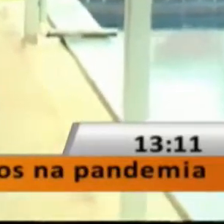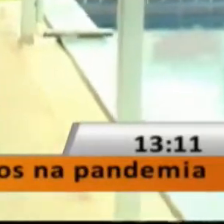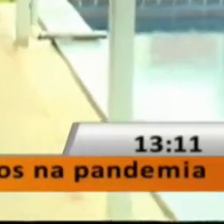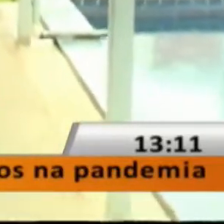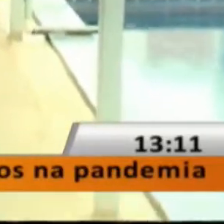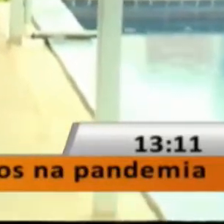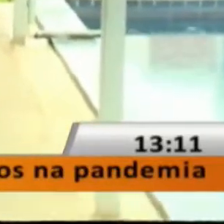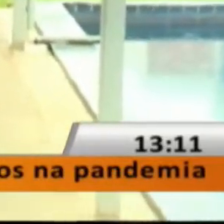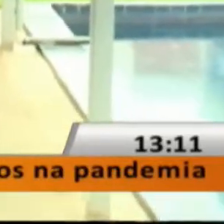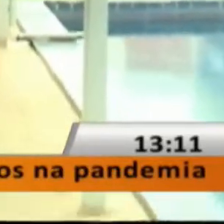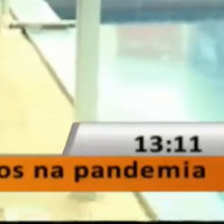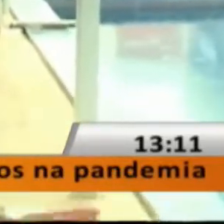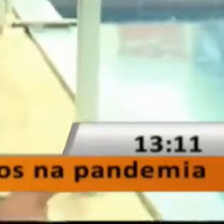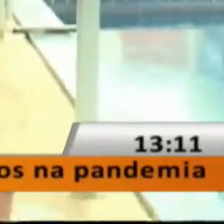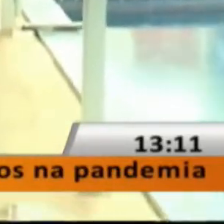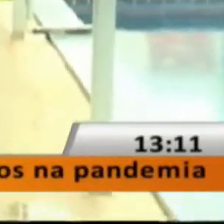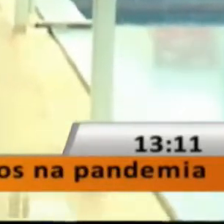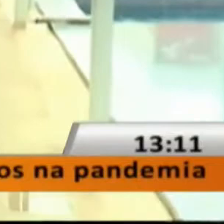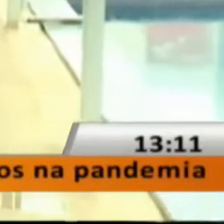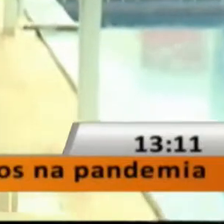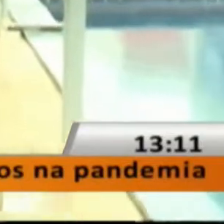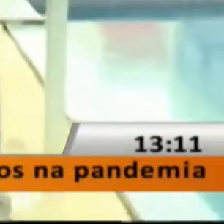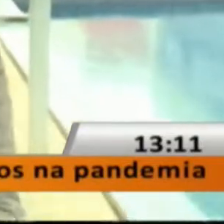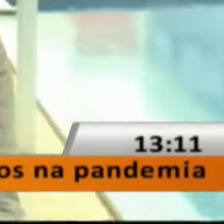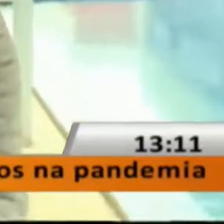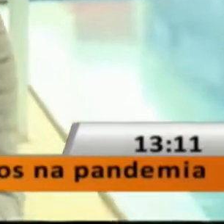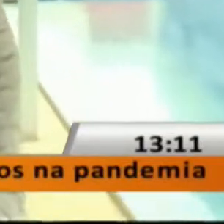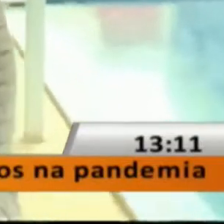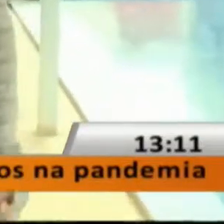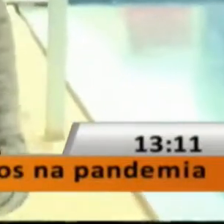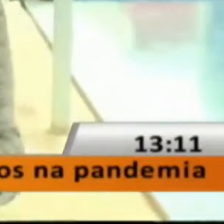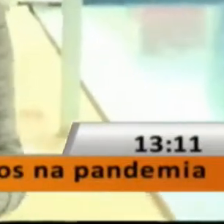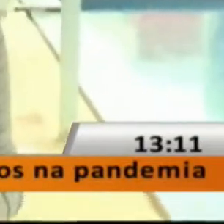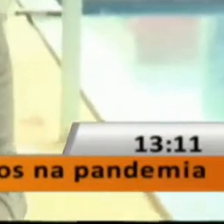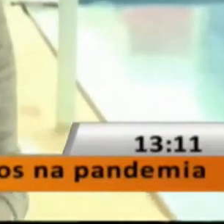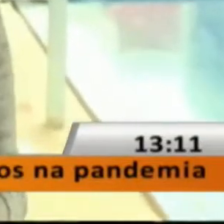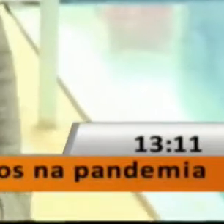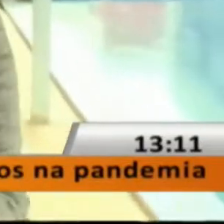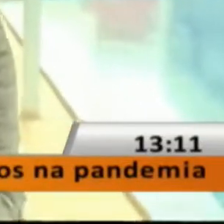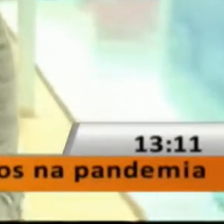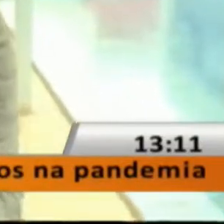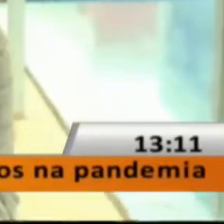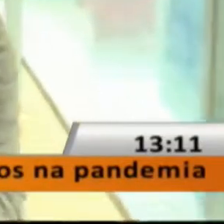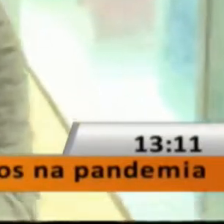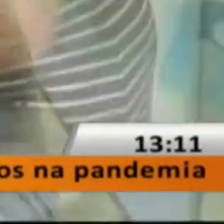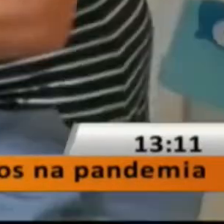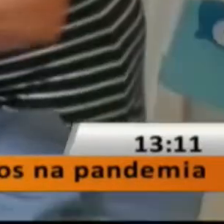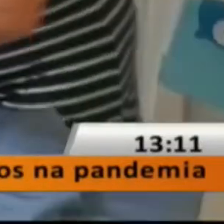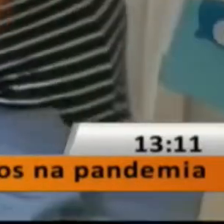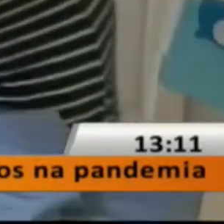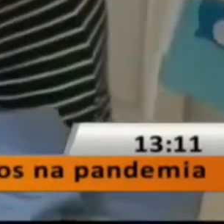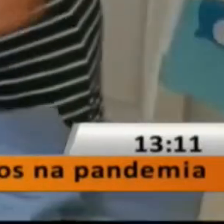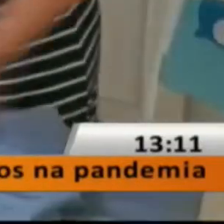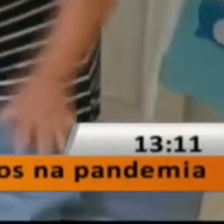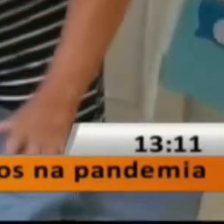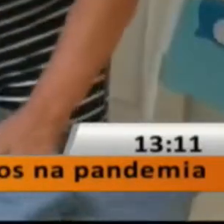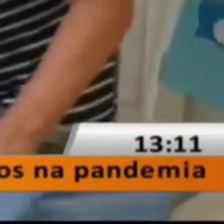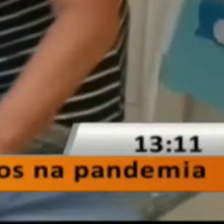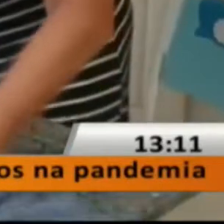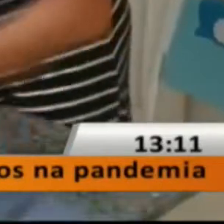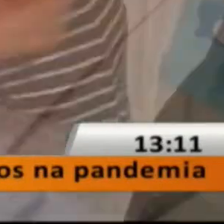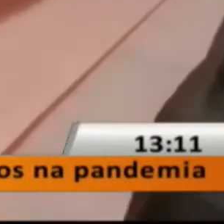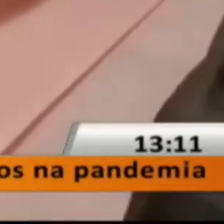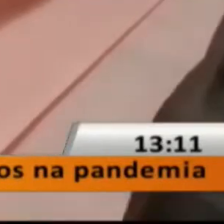surdos. Por isso, com o uso obrigatório das máscaras, acabamos criando uma barreira para essas pessoas. Mas os criativos